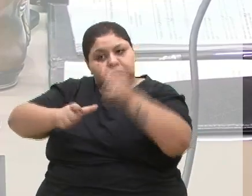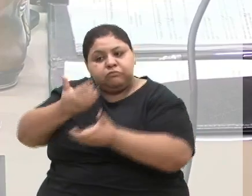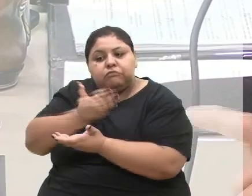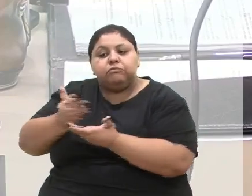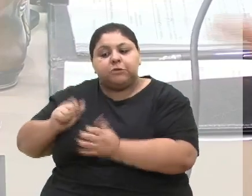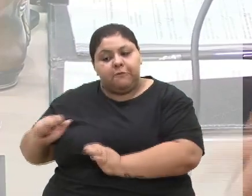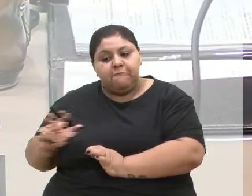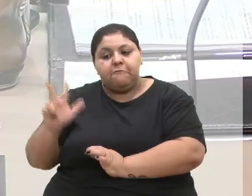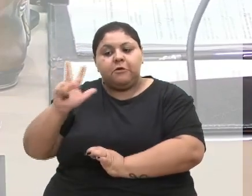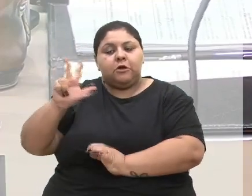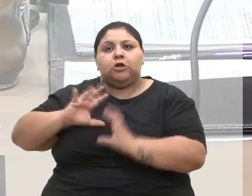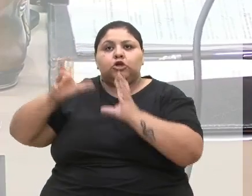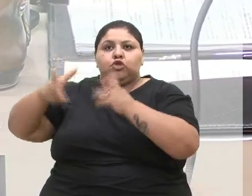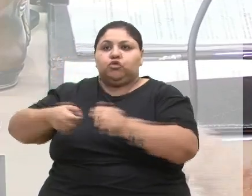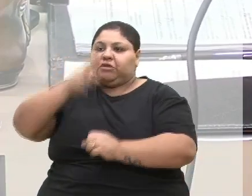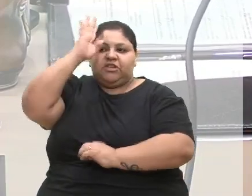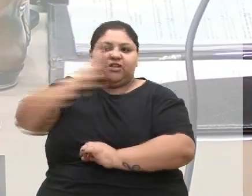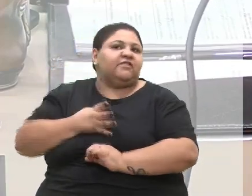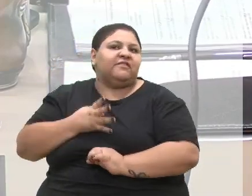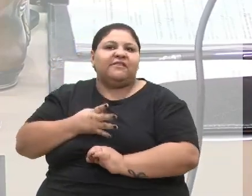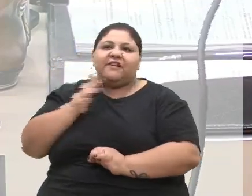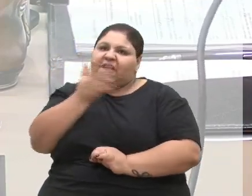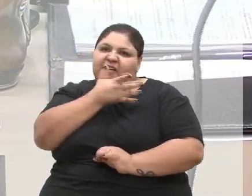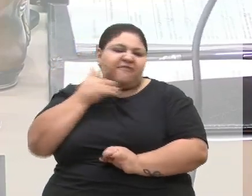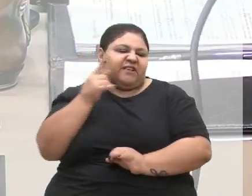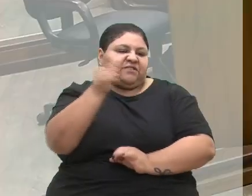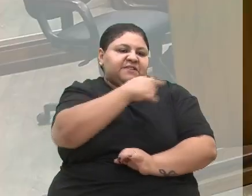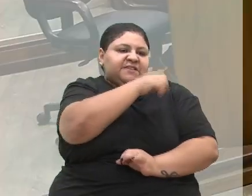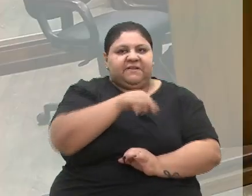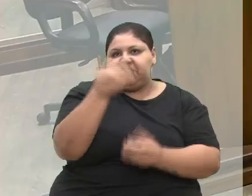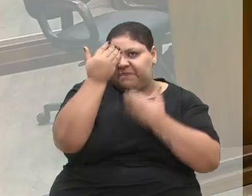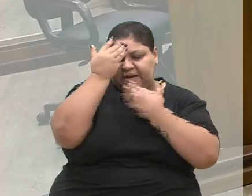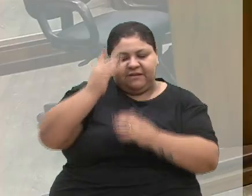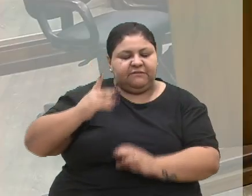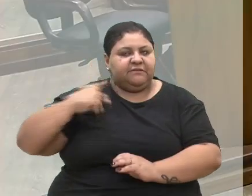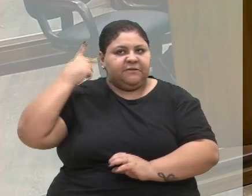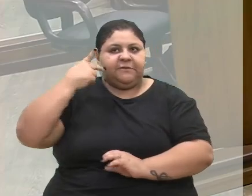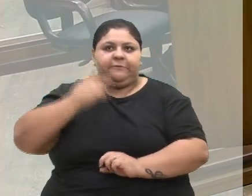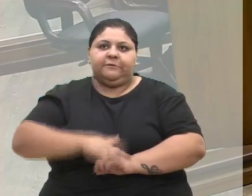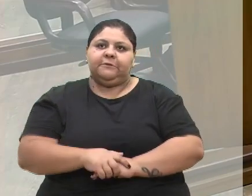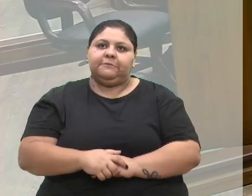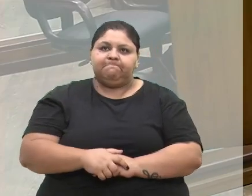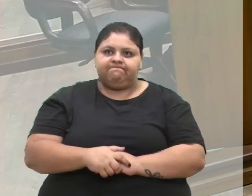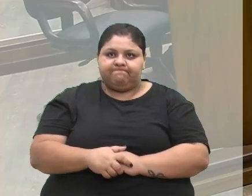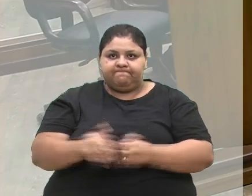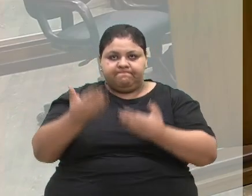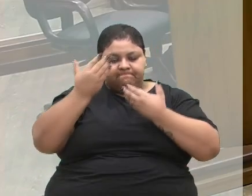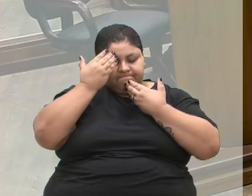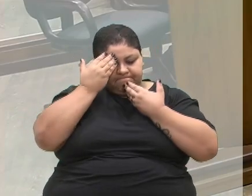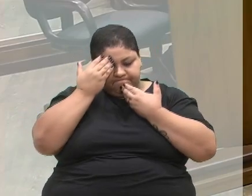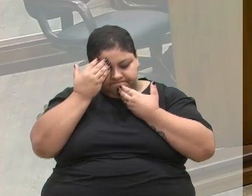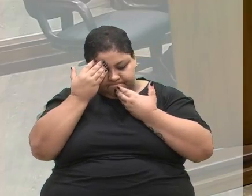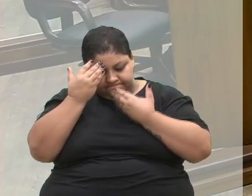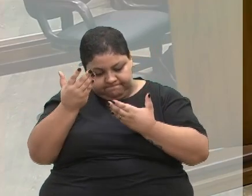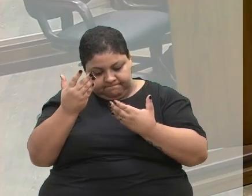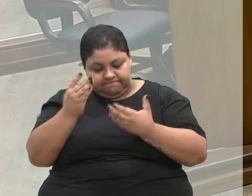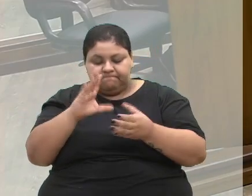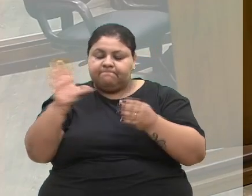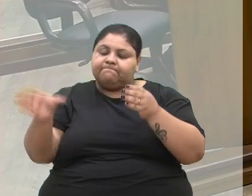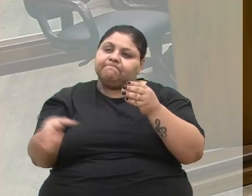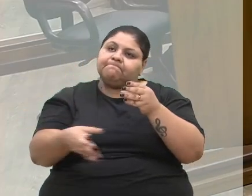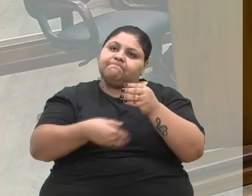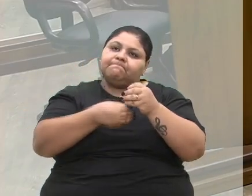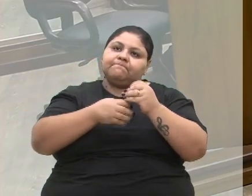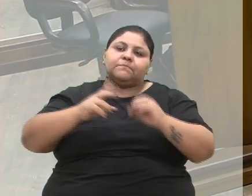valorizar mais, porque tudo que é de graça é fácil cancelar. Obrigado, vereador. Obrigado, vereador Fantinel. Com a palavra, o